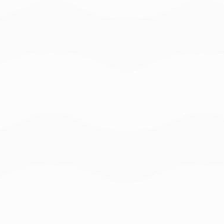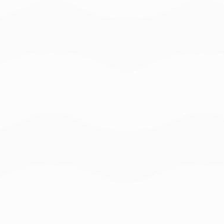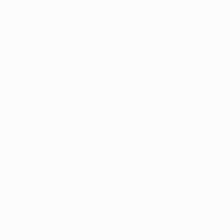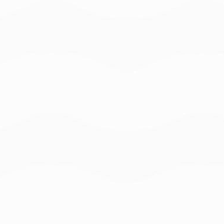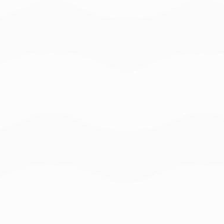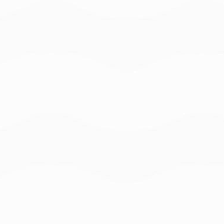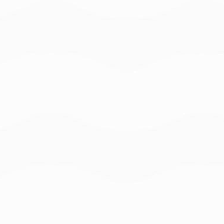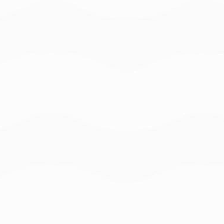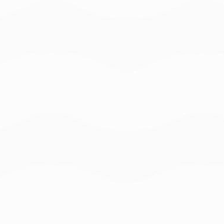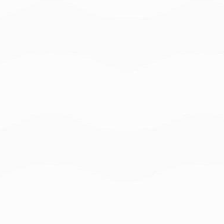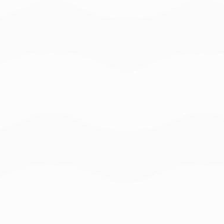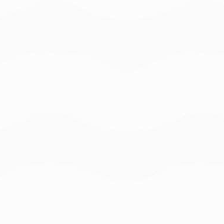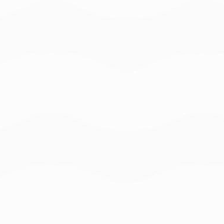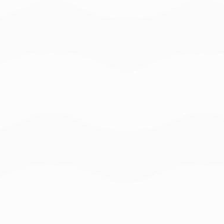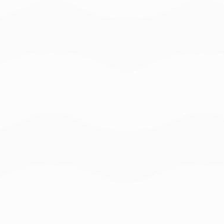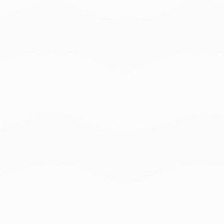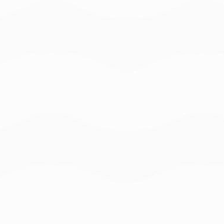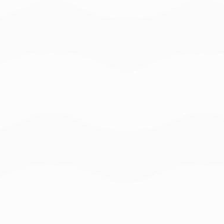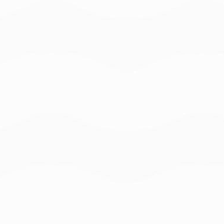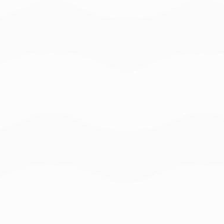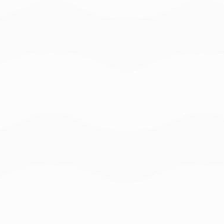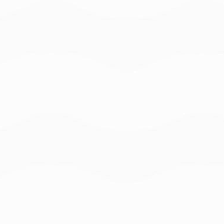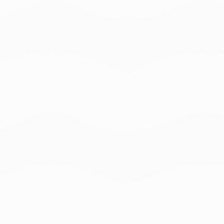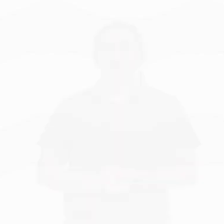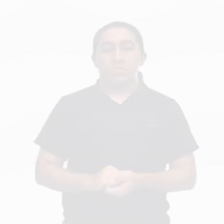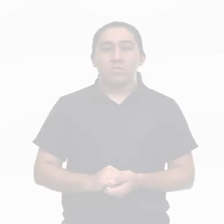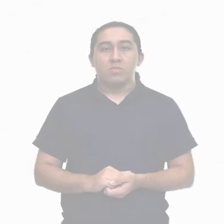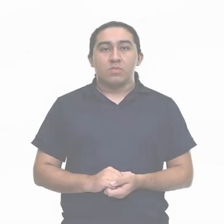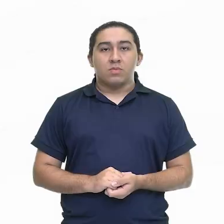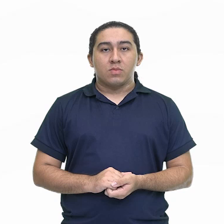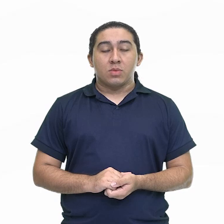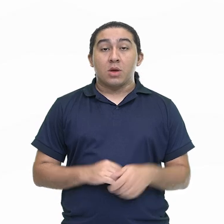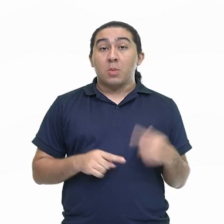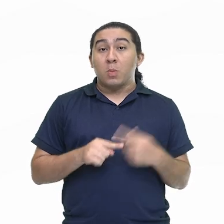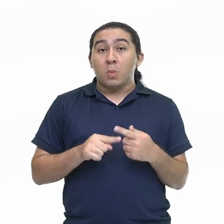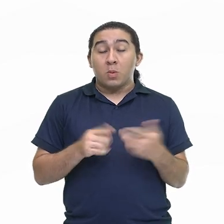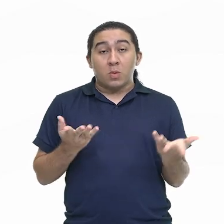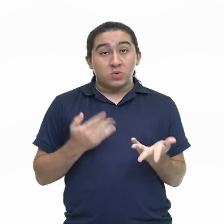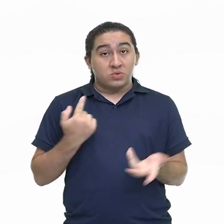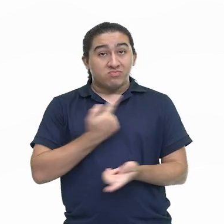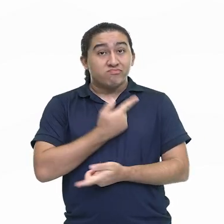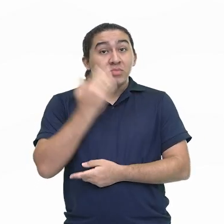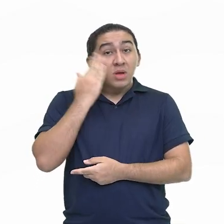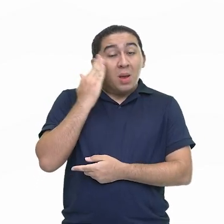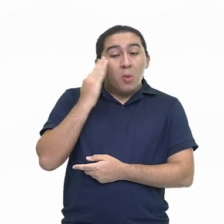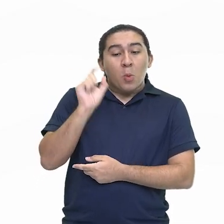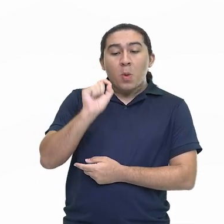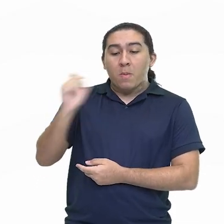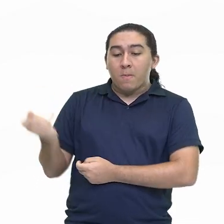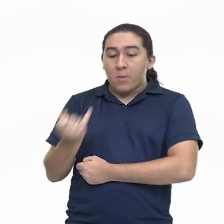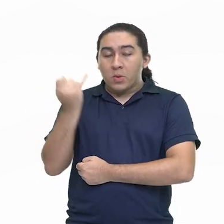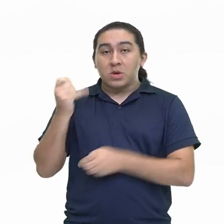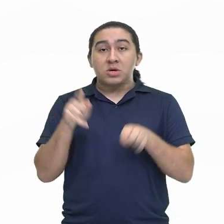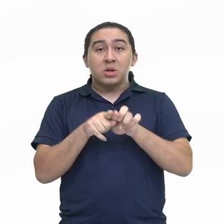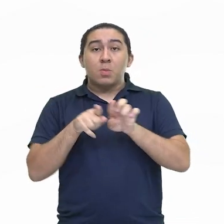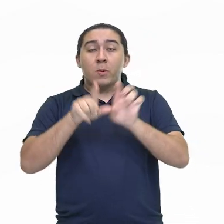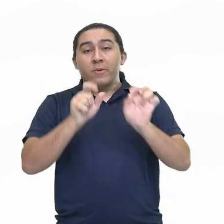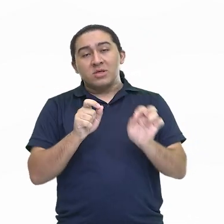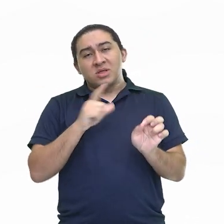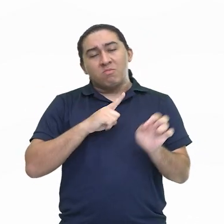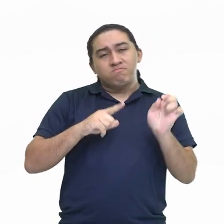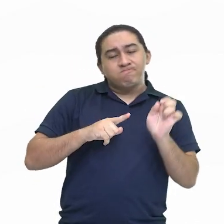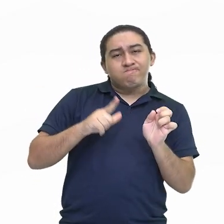é mais importante, o que é menos importante a gente deixa para lá. Então, vocês sabem que todos